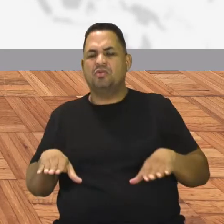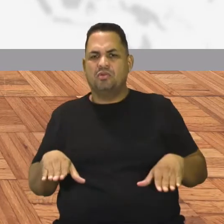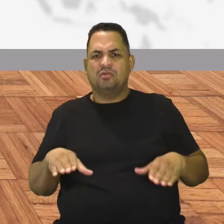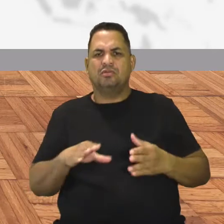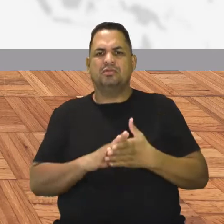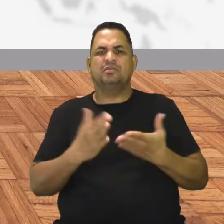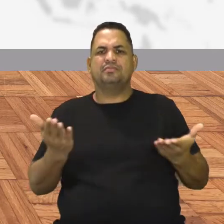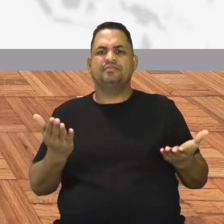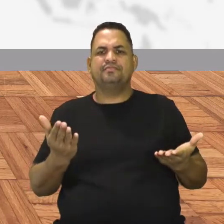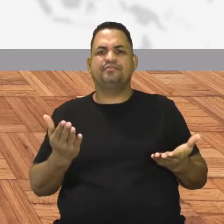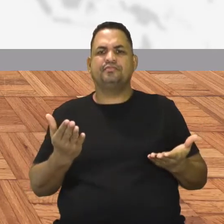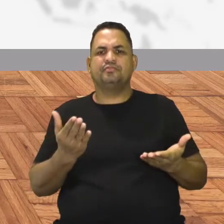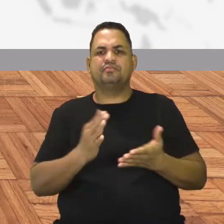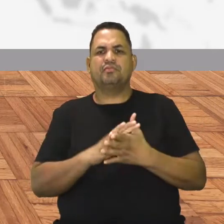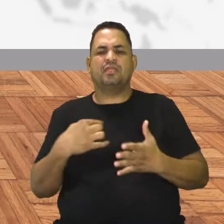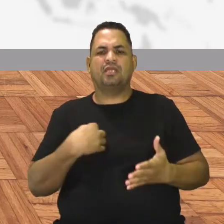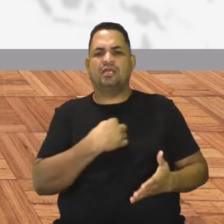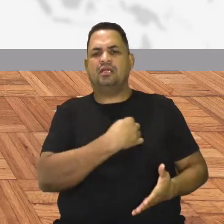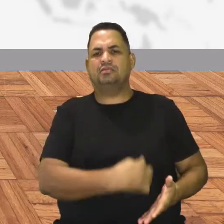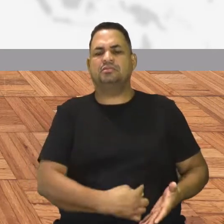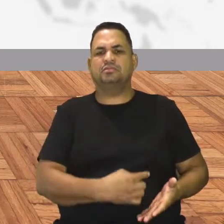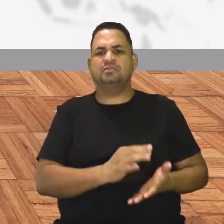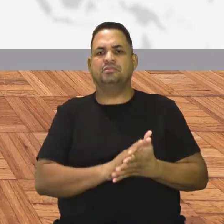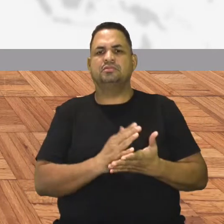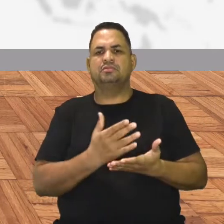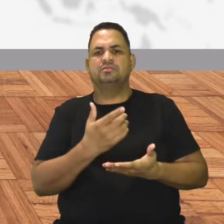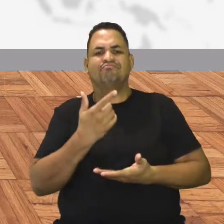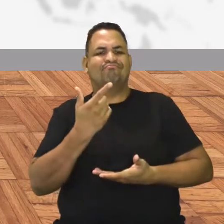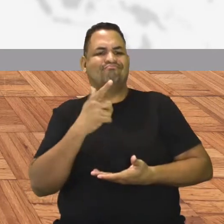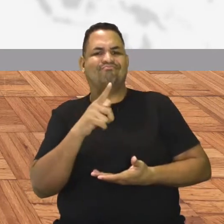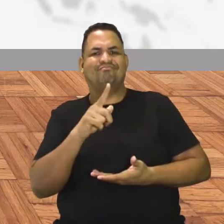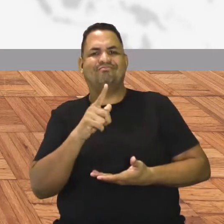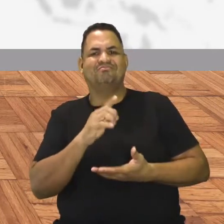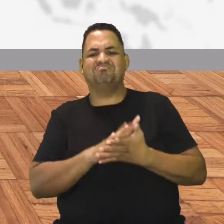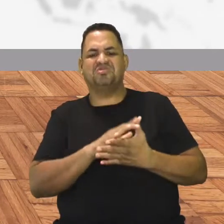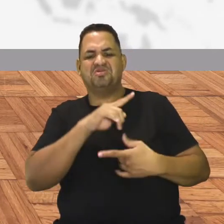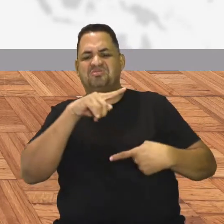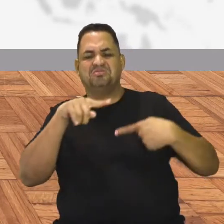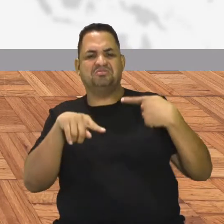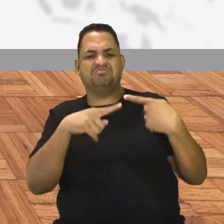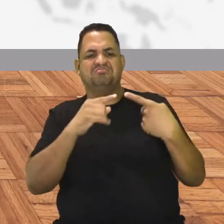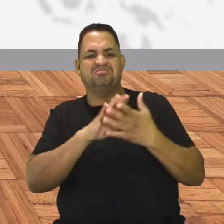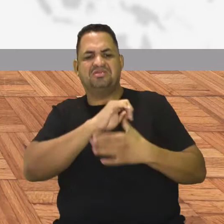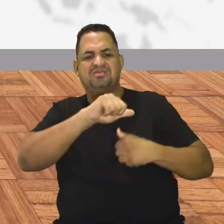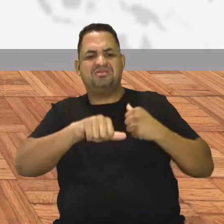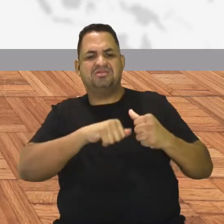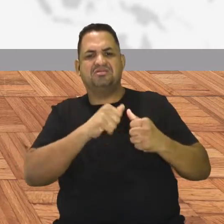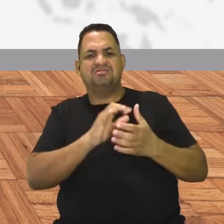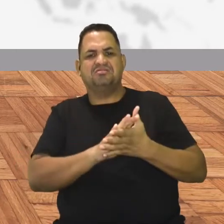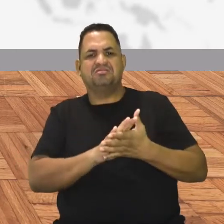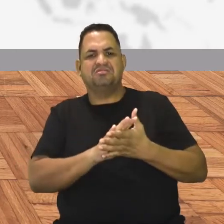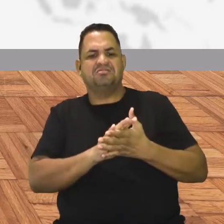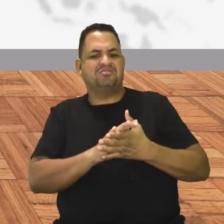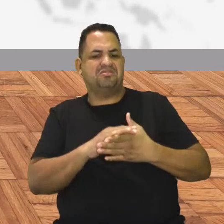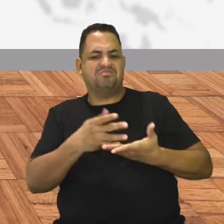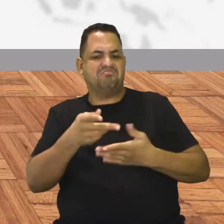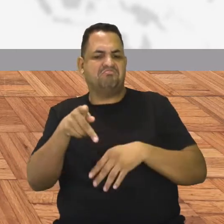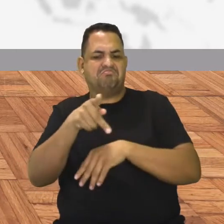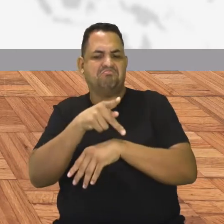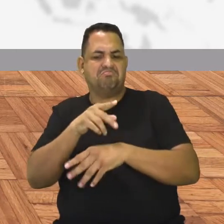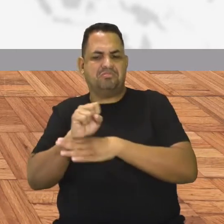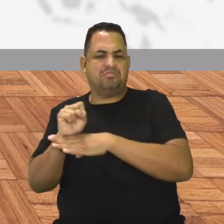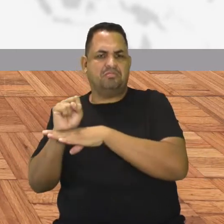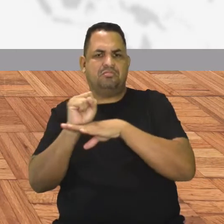maior bloco socialista, caiu. A China, ela não tem interesse em transformar em nenhum país socialista.